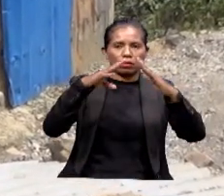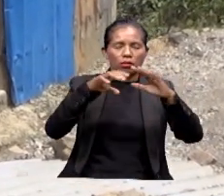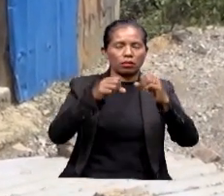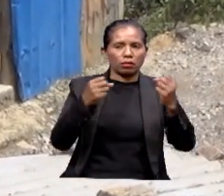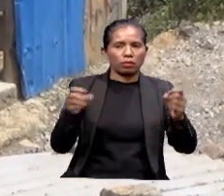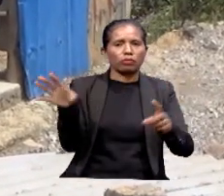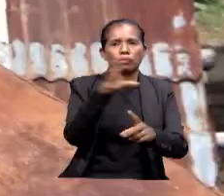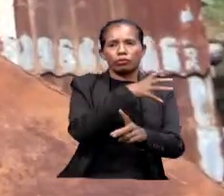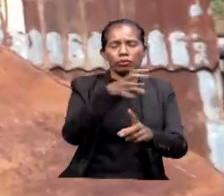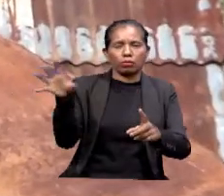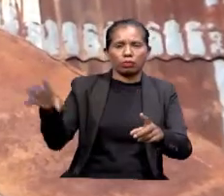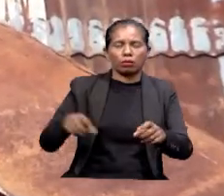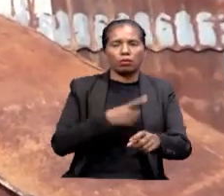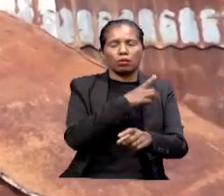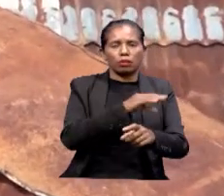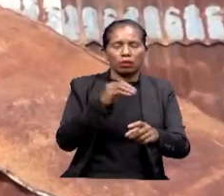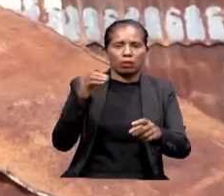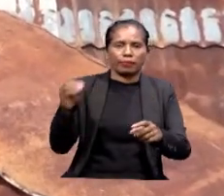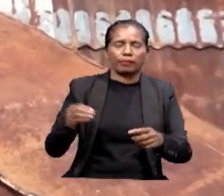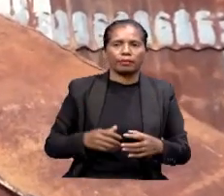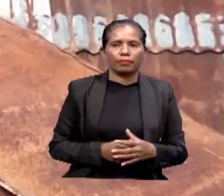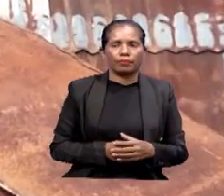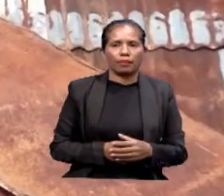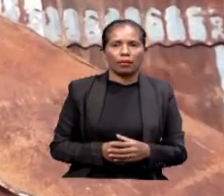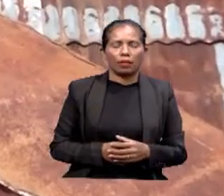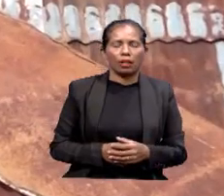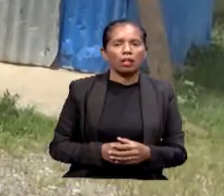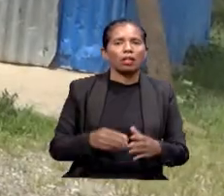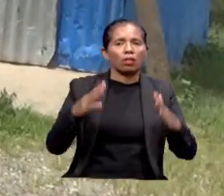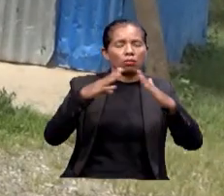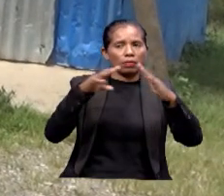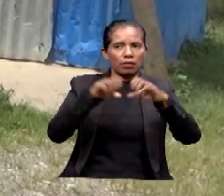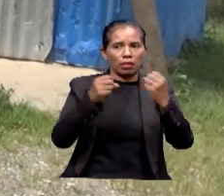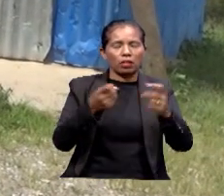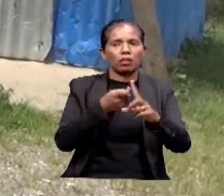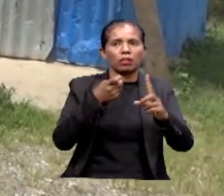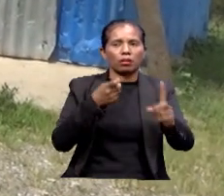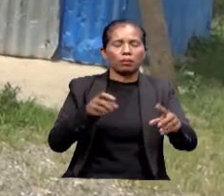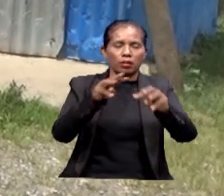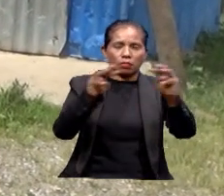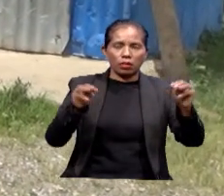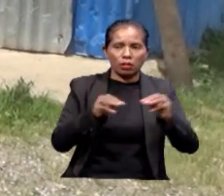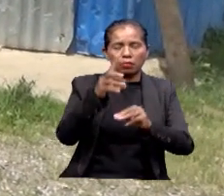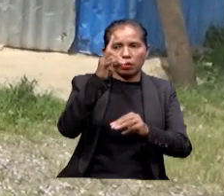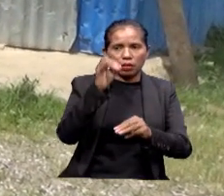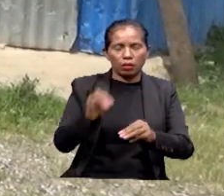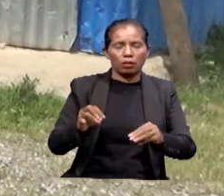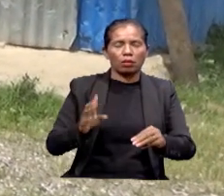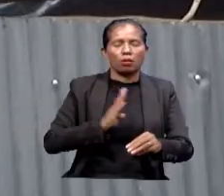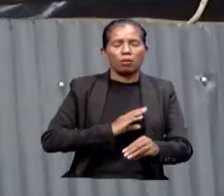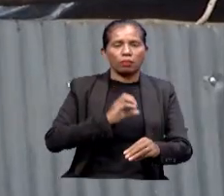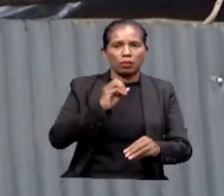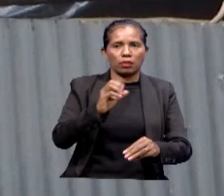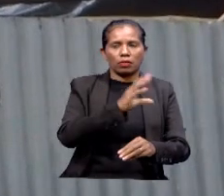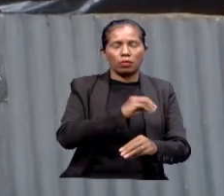forte, incêndio no inundação. Uma hira grebe hetan estragos ne, maioria ia município dili, bubonaro no